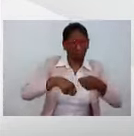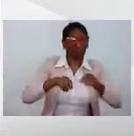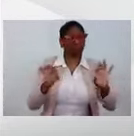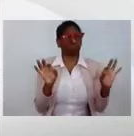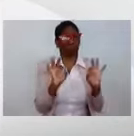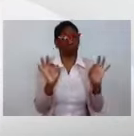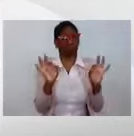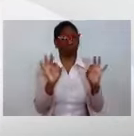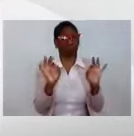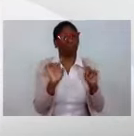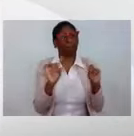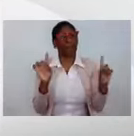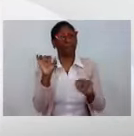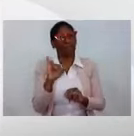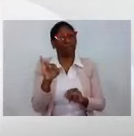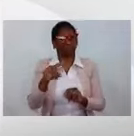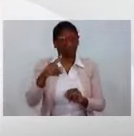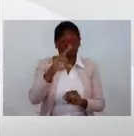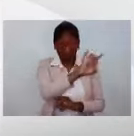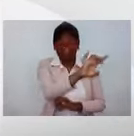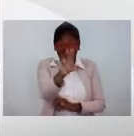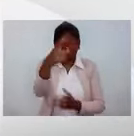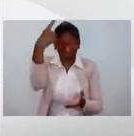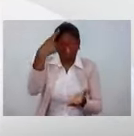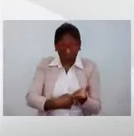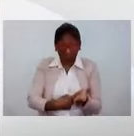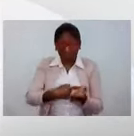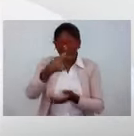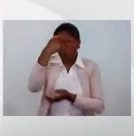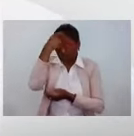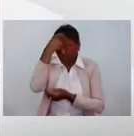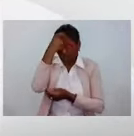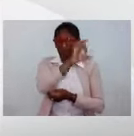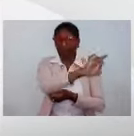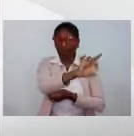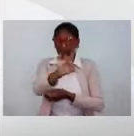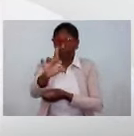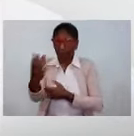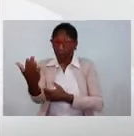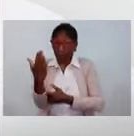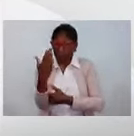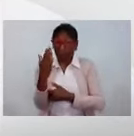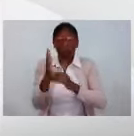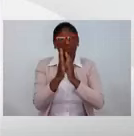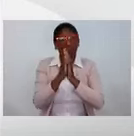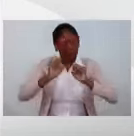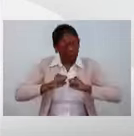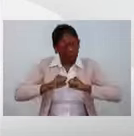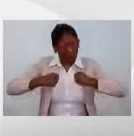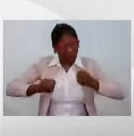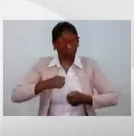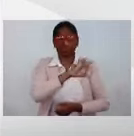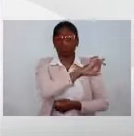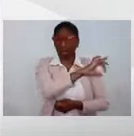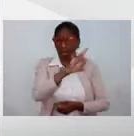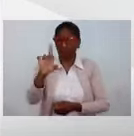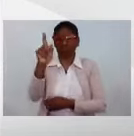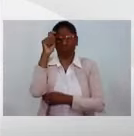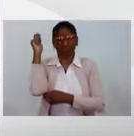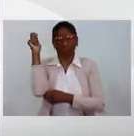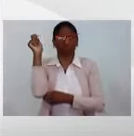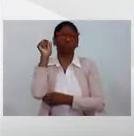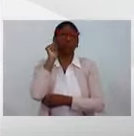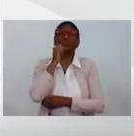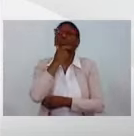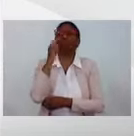importante que a gente possa contar com a consciência de todos. A colaboração, o esforço de cada um dos gaúchos é